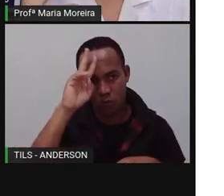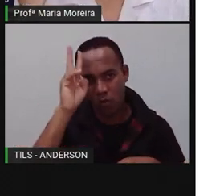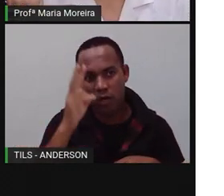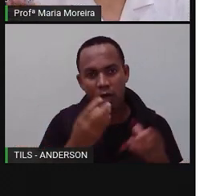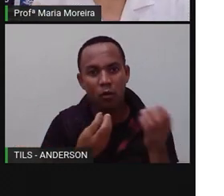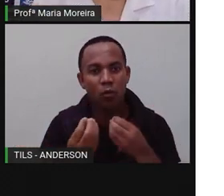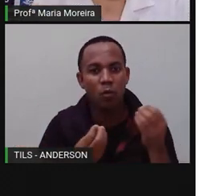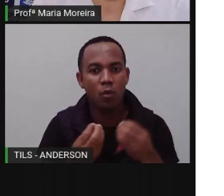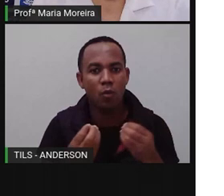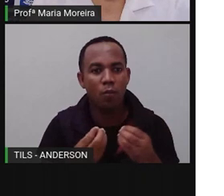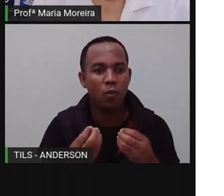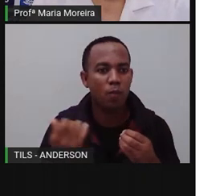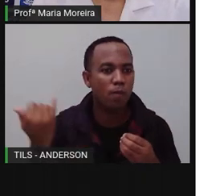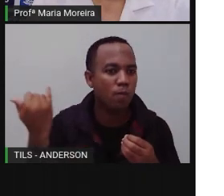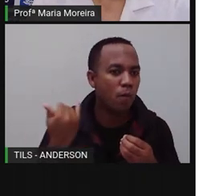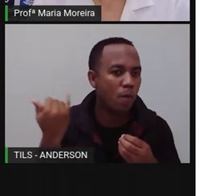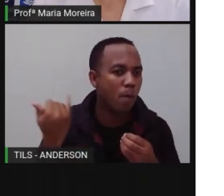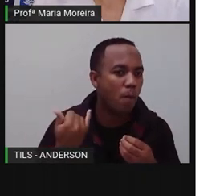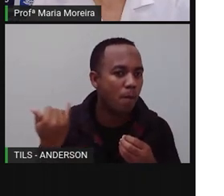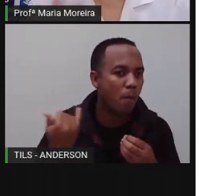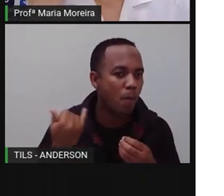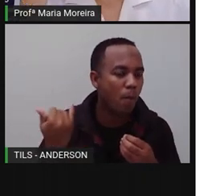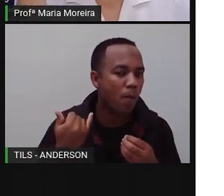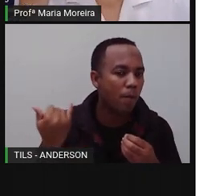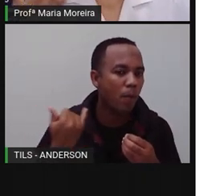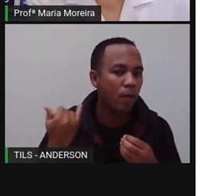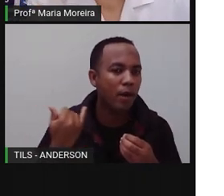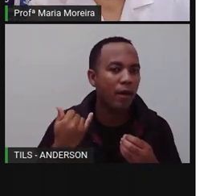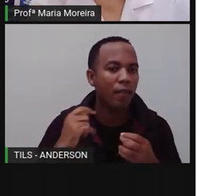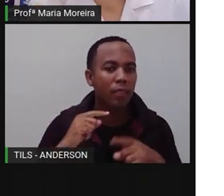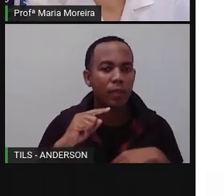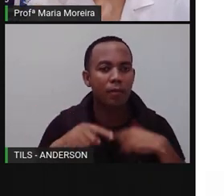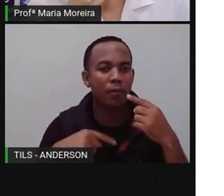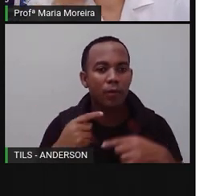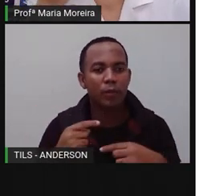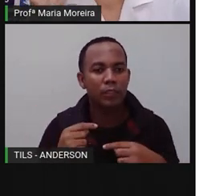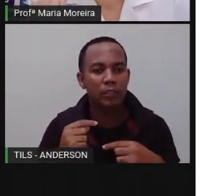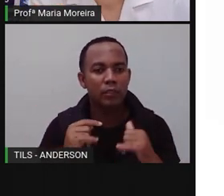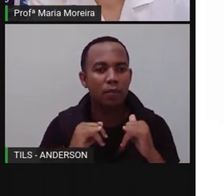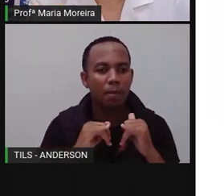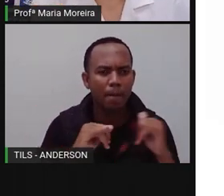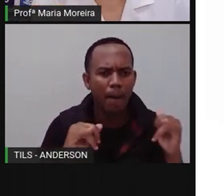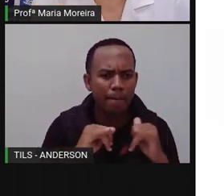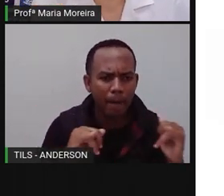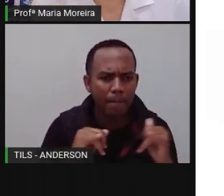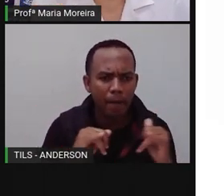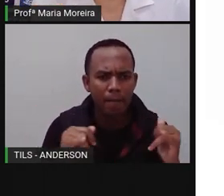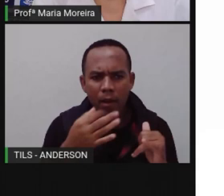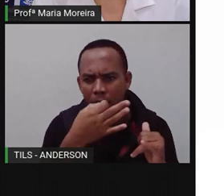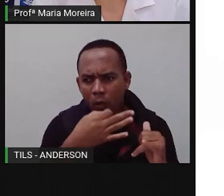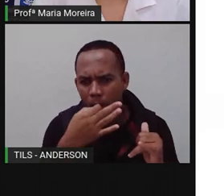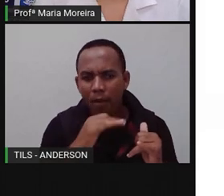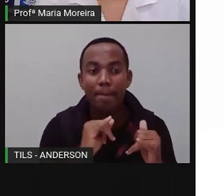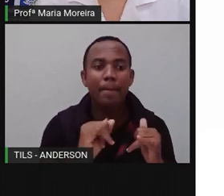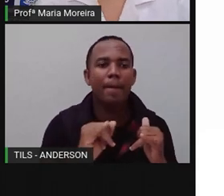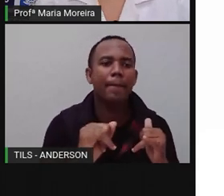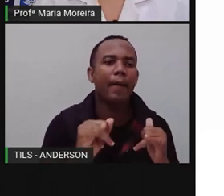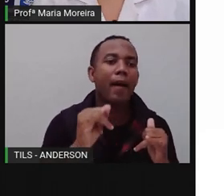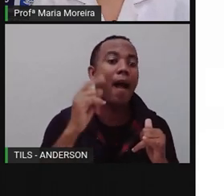ela ouviu sobre essa informação e ela passou adiante para vocês. Isso é o que? História oral, tá?